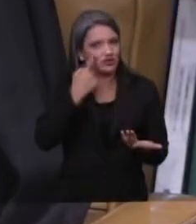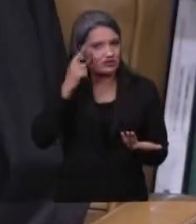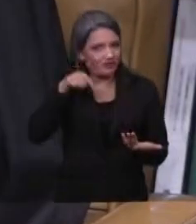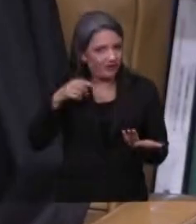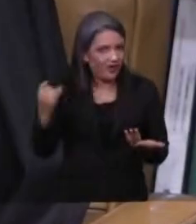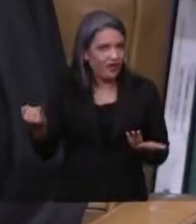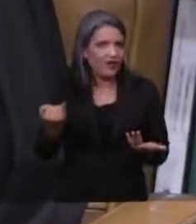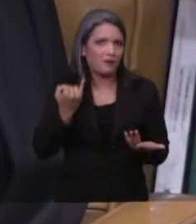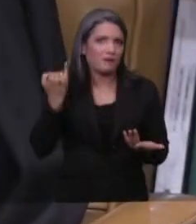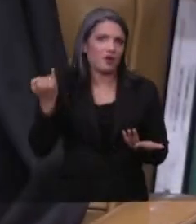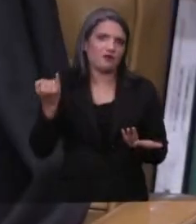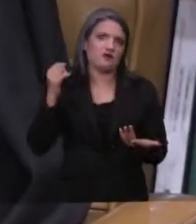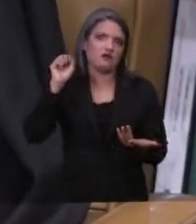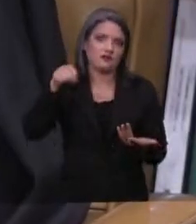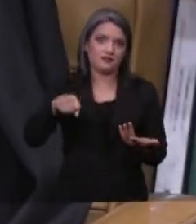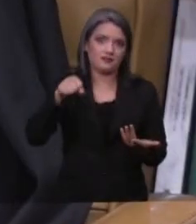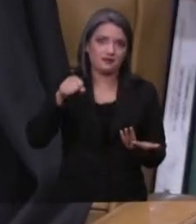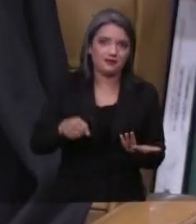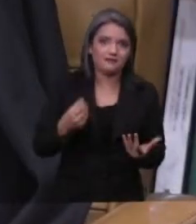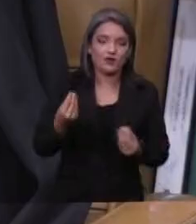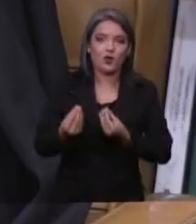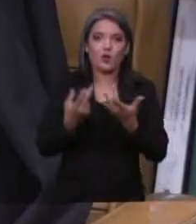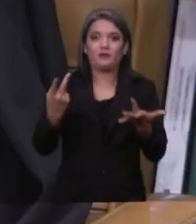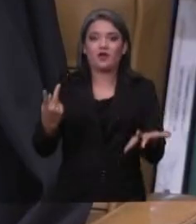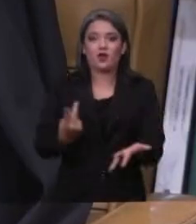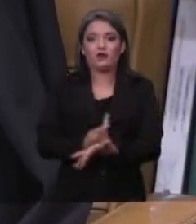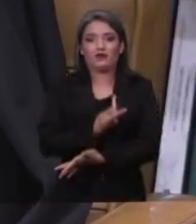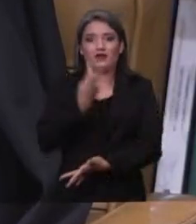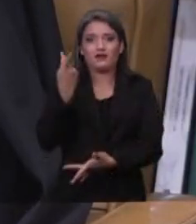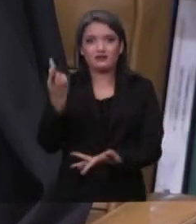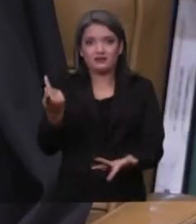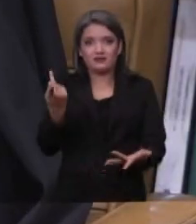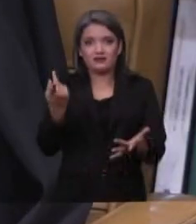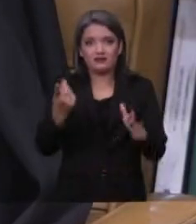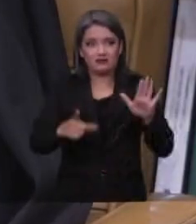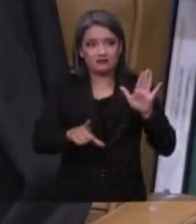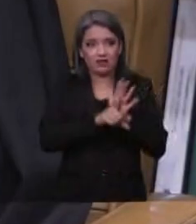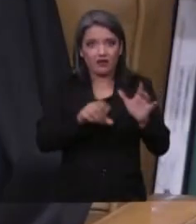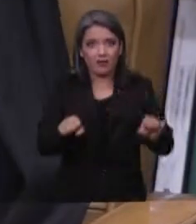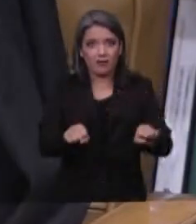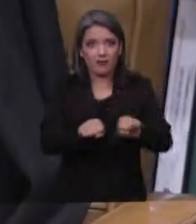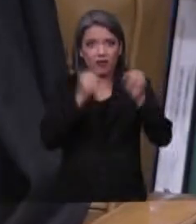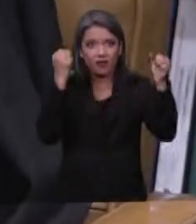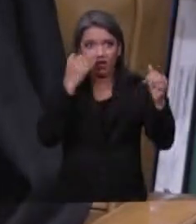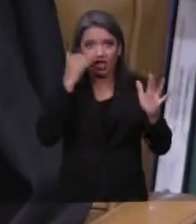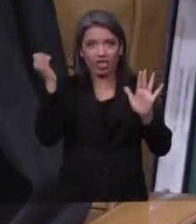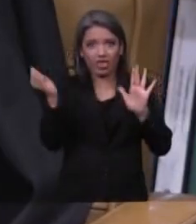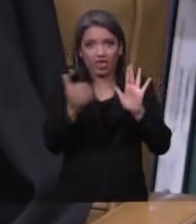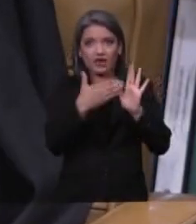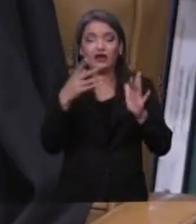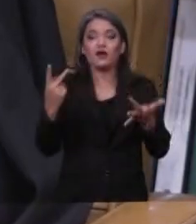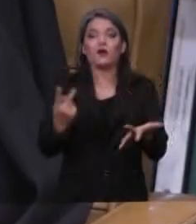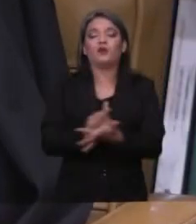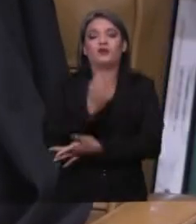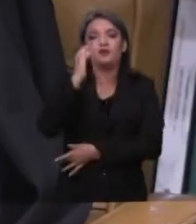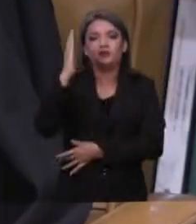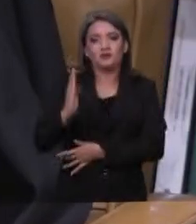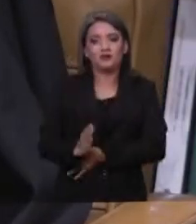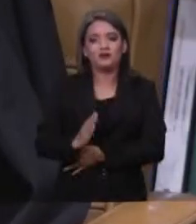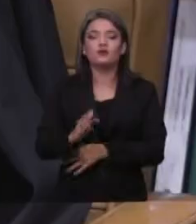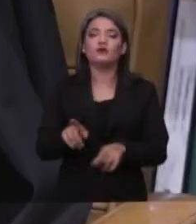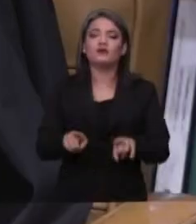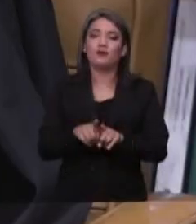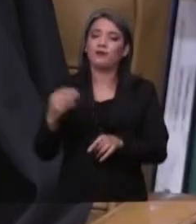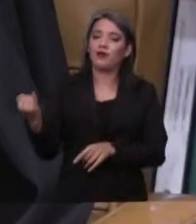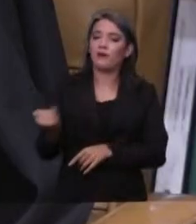indiferença o que as tentativas de quebra da legalidade representam na história do Brasil e como simbolicamente é importante a